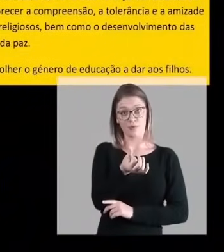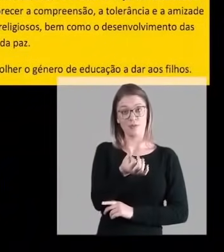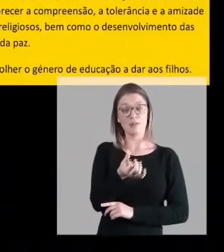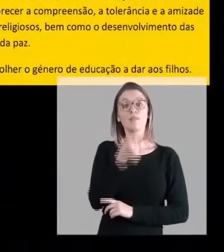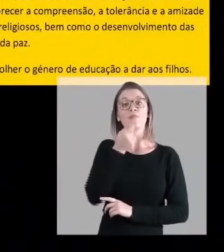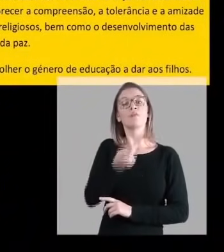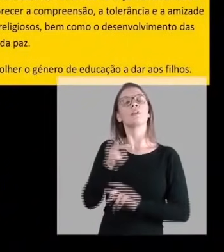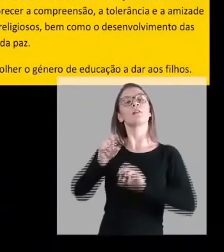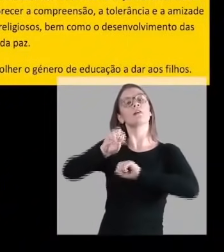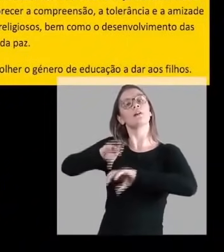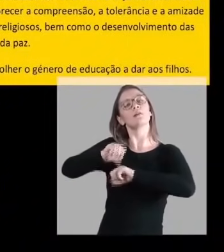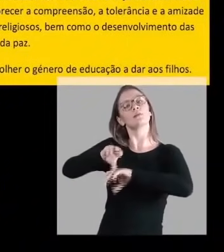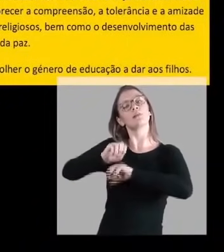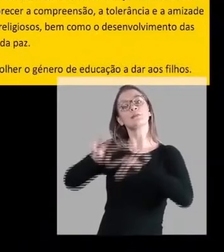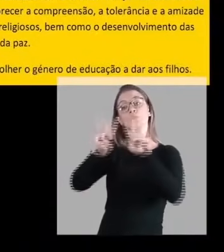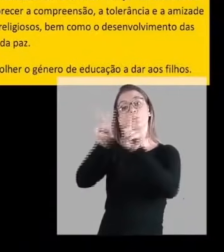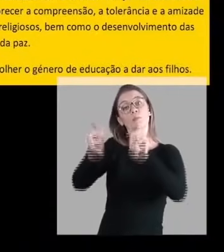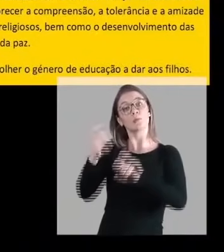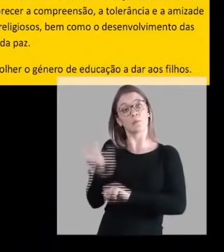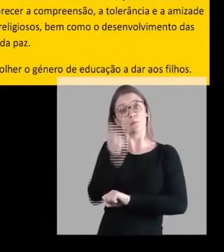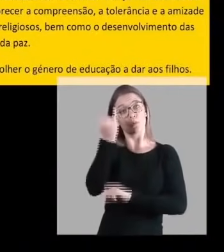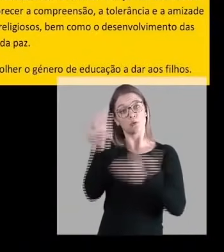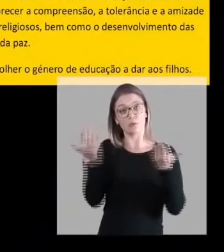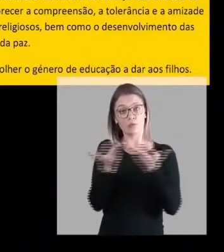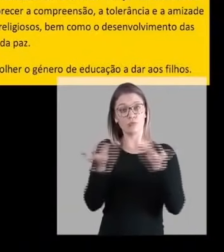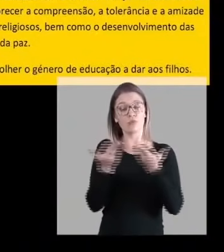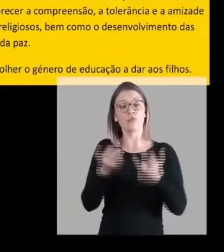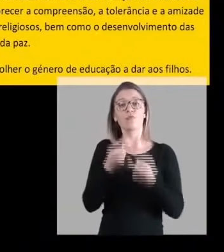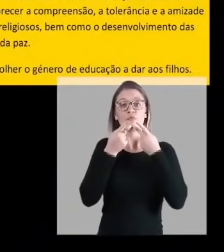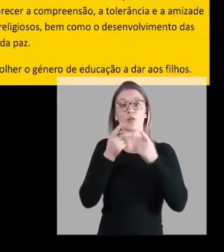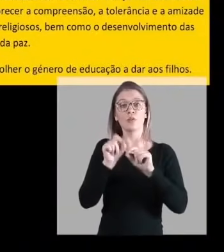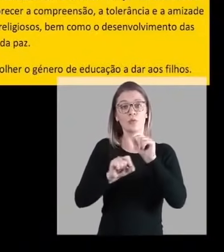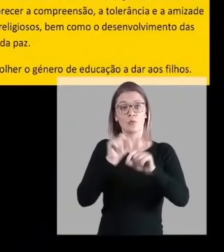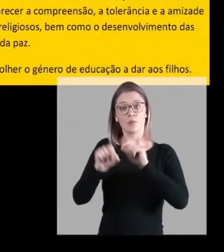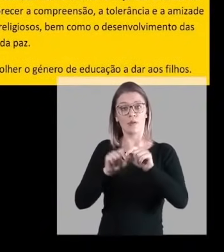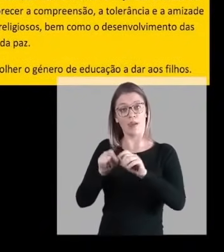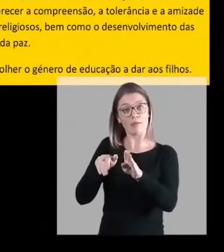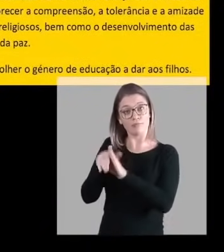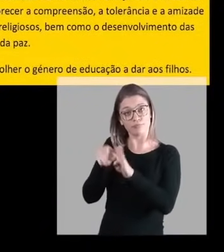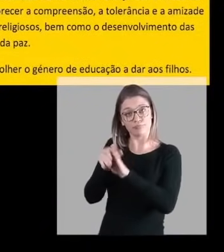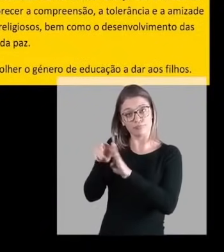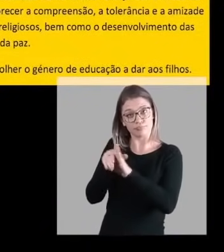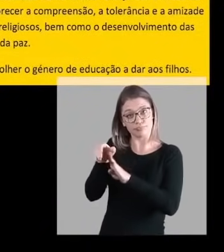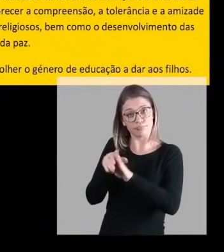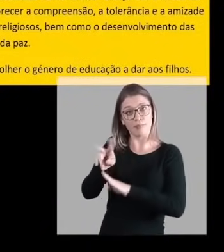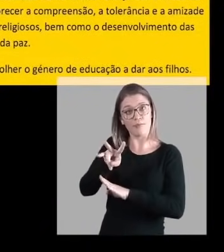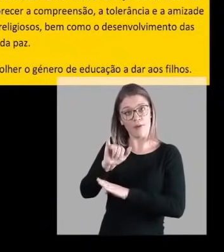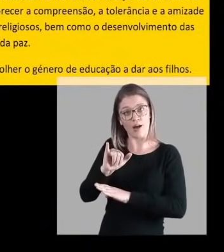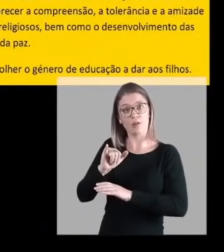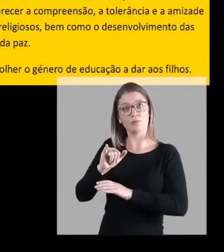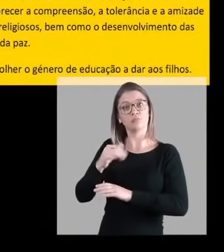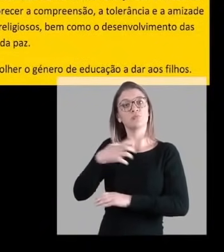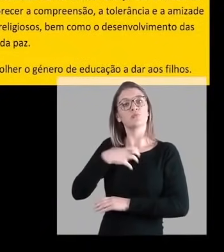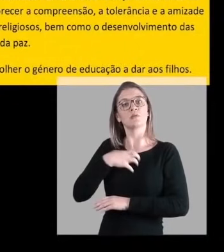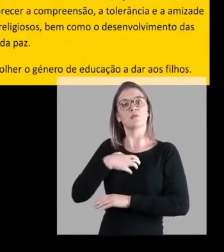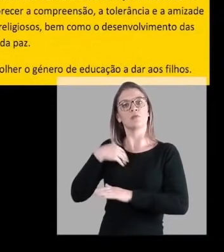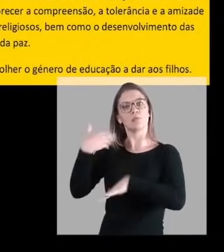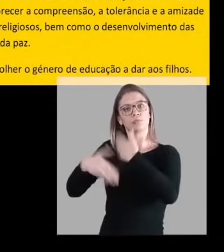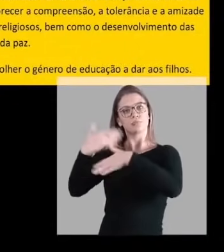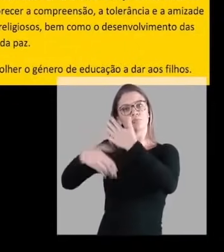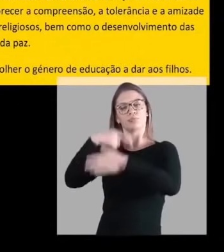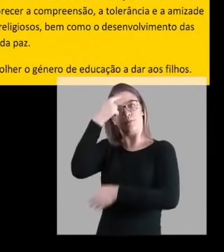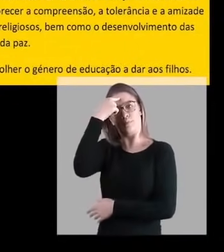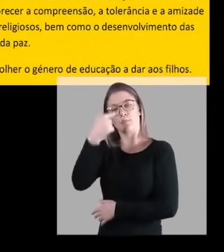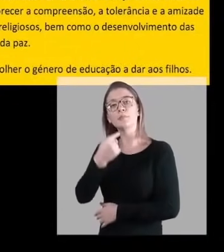importante para nós na nossa conversa de hoje, nos diz que a instrução será orientada no sentido do pleno desenvolvimento da personalidade